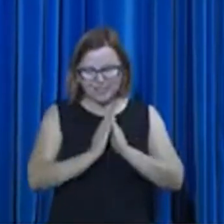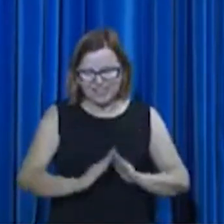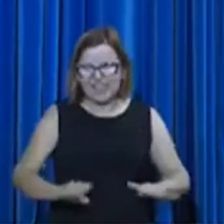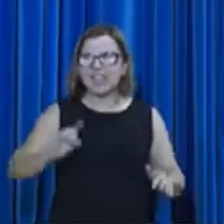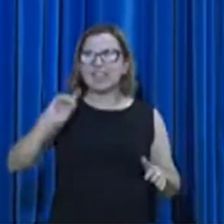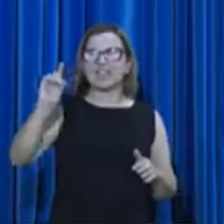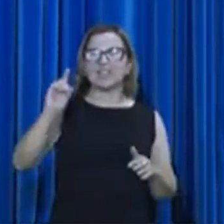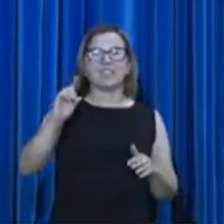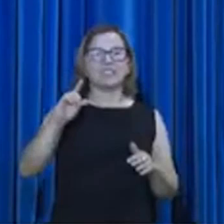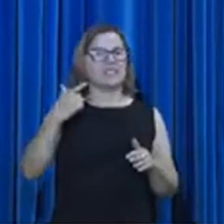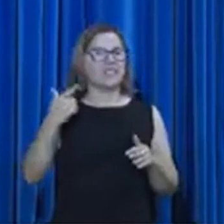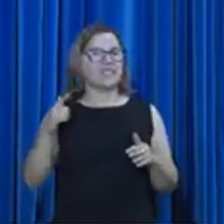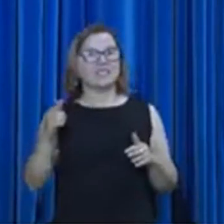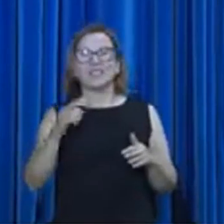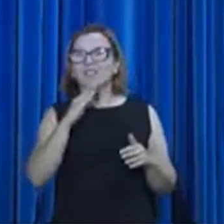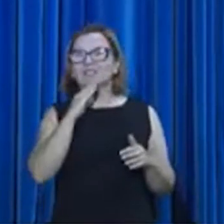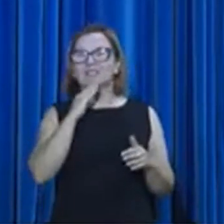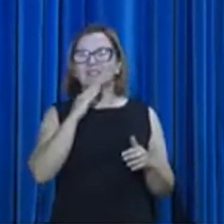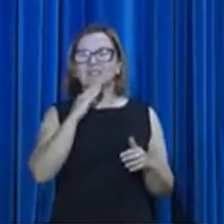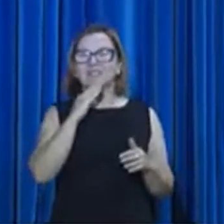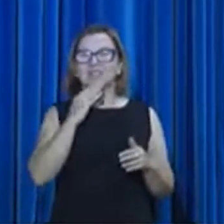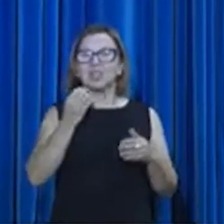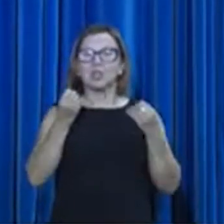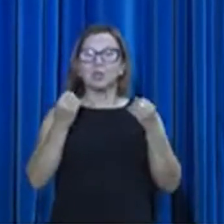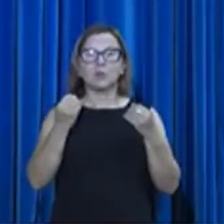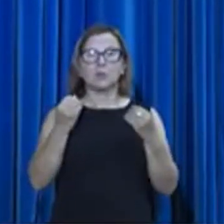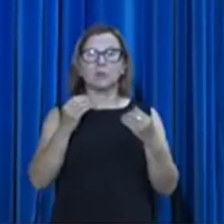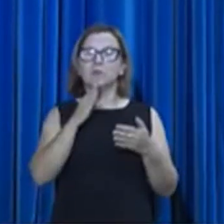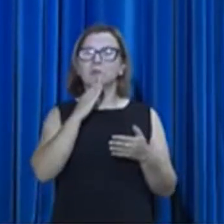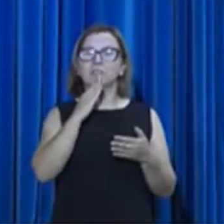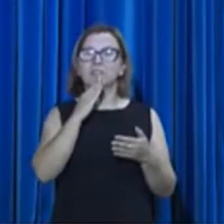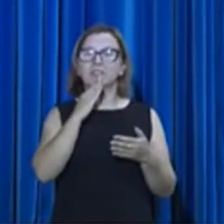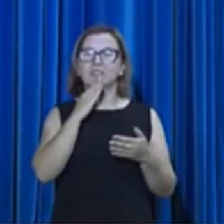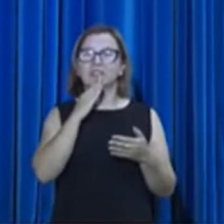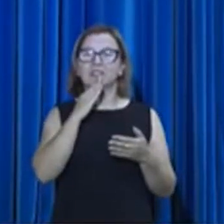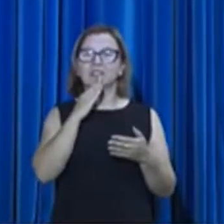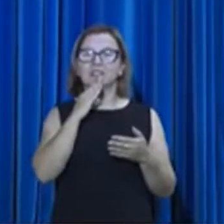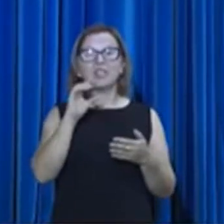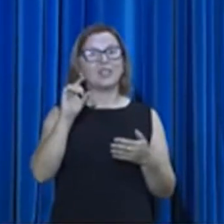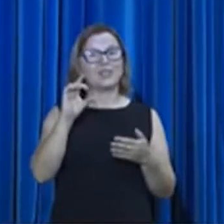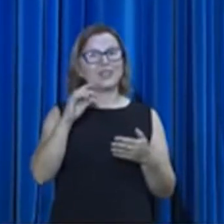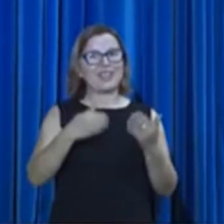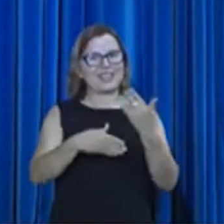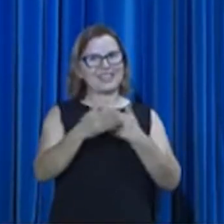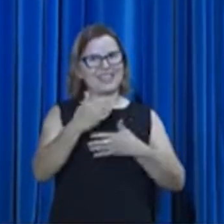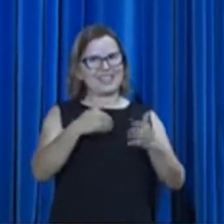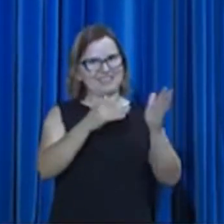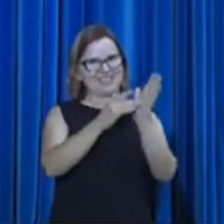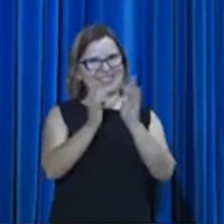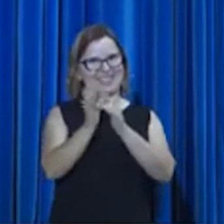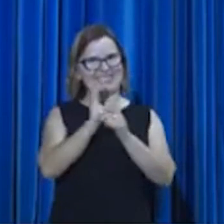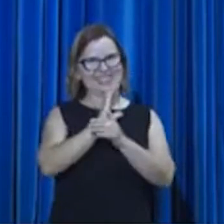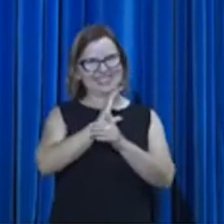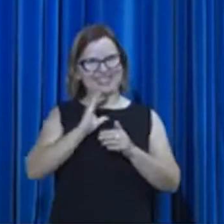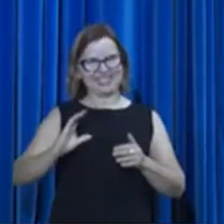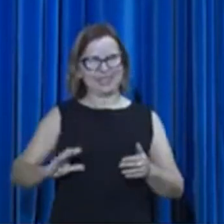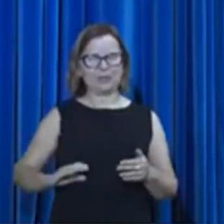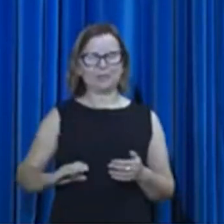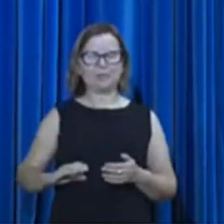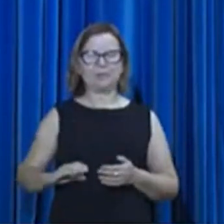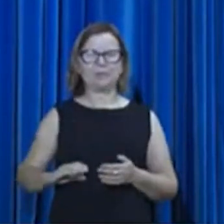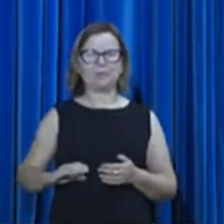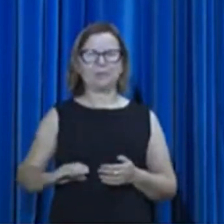pode conhecê-lo se não por meio de Jesus Cristo? Da mesma forma, os filhos só